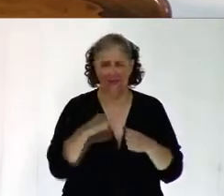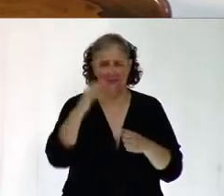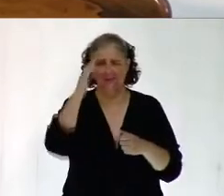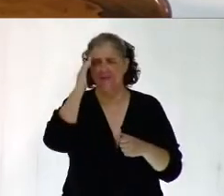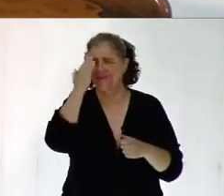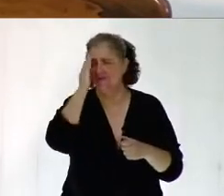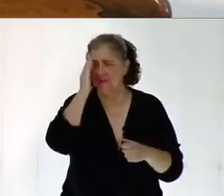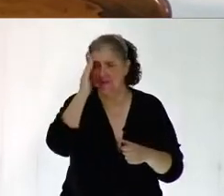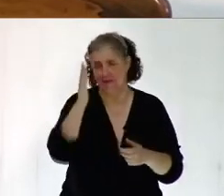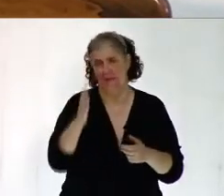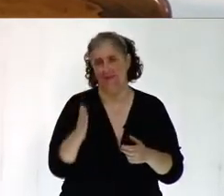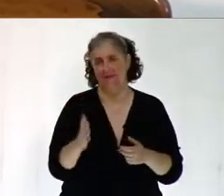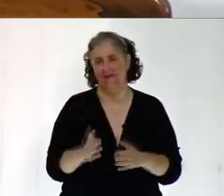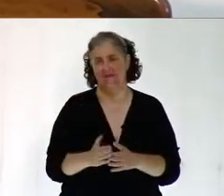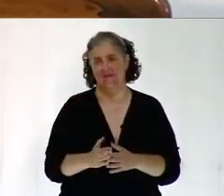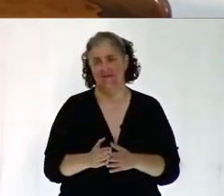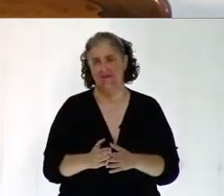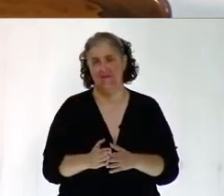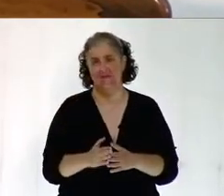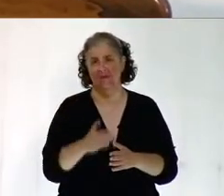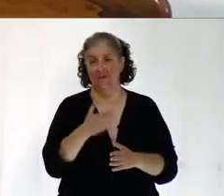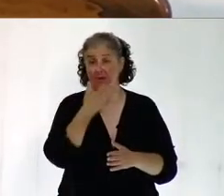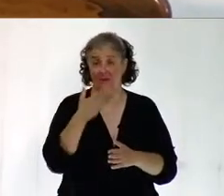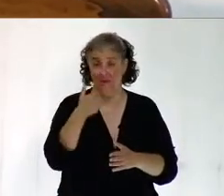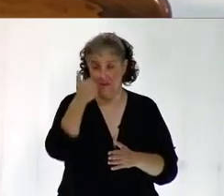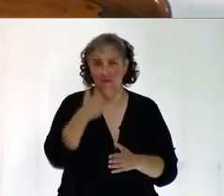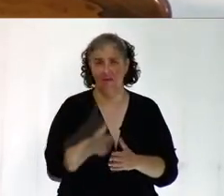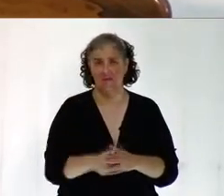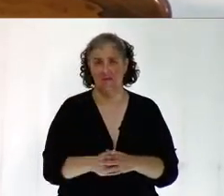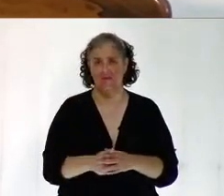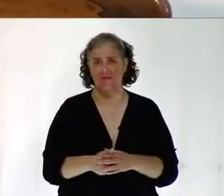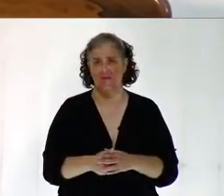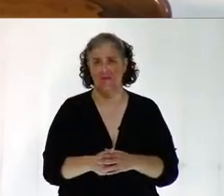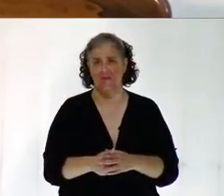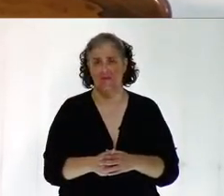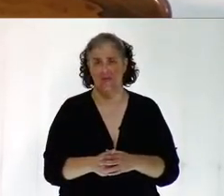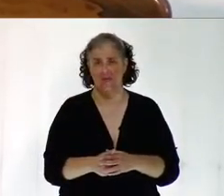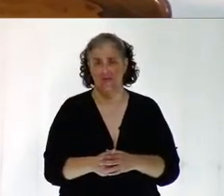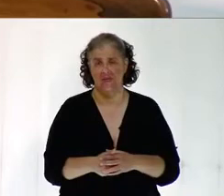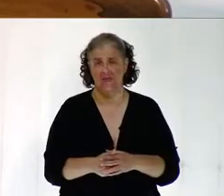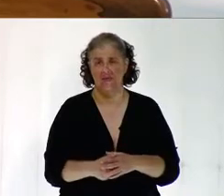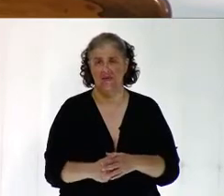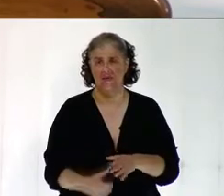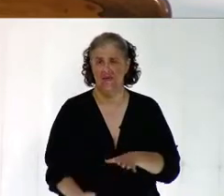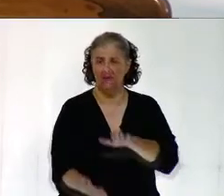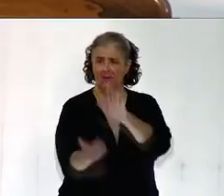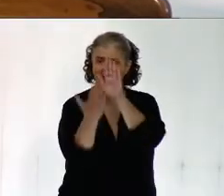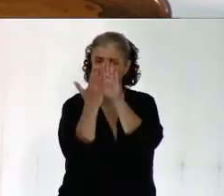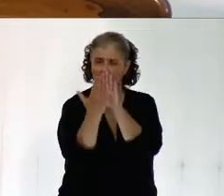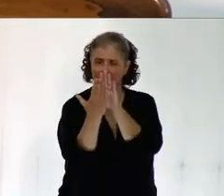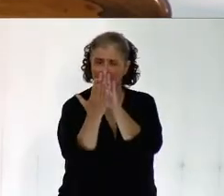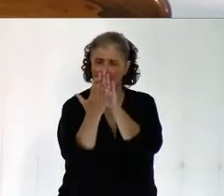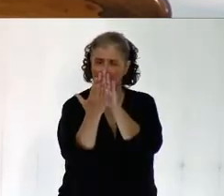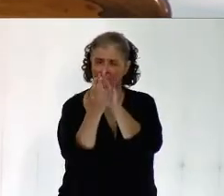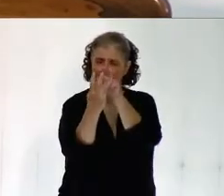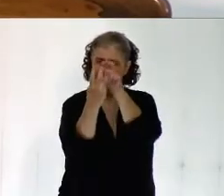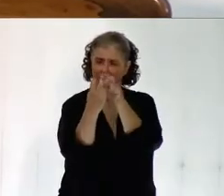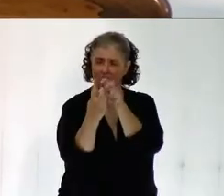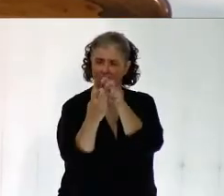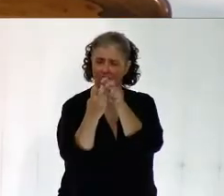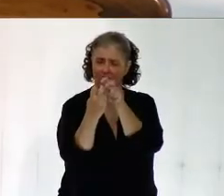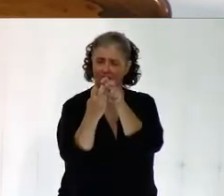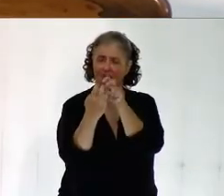esta exposição é melhor que o façamos com o espelho que vislumbra nossa